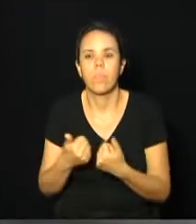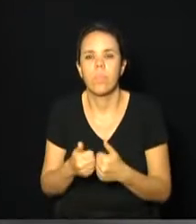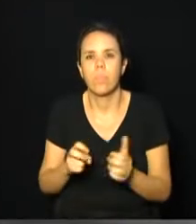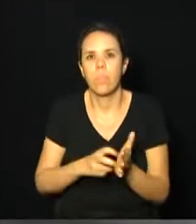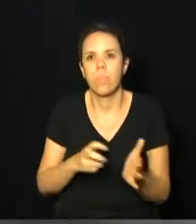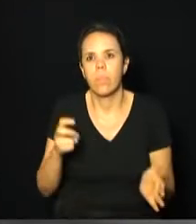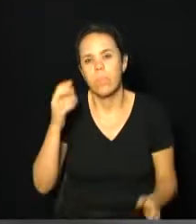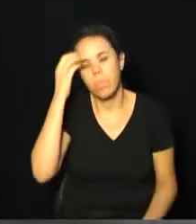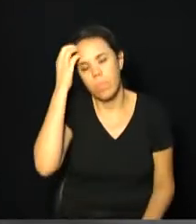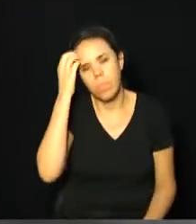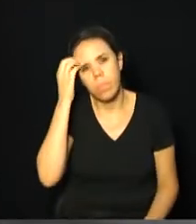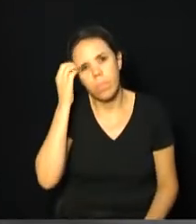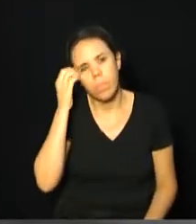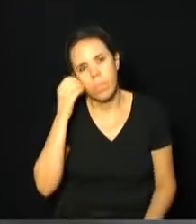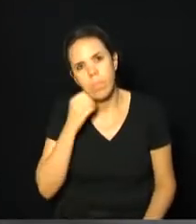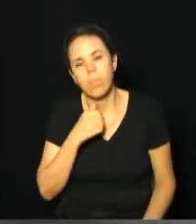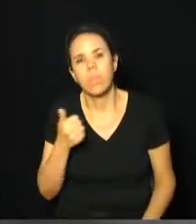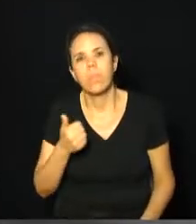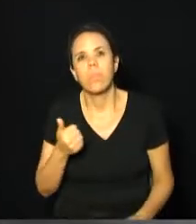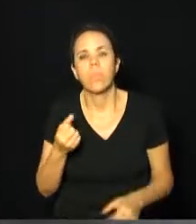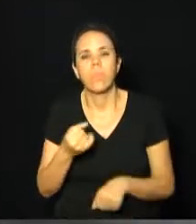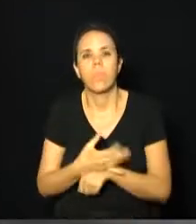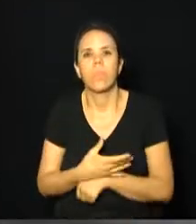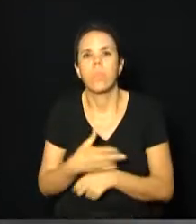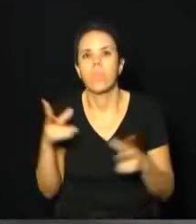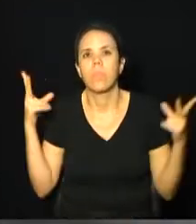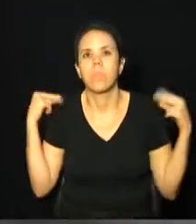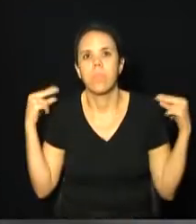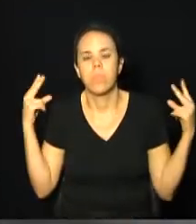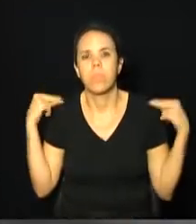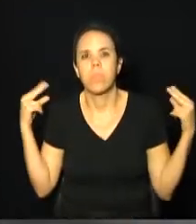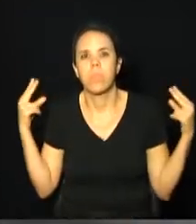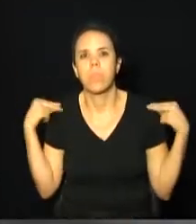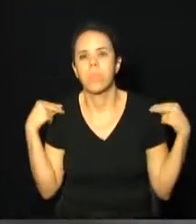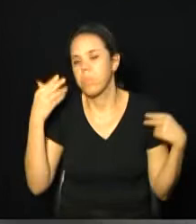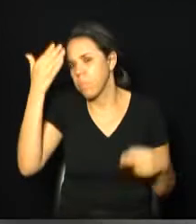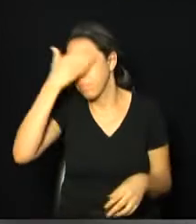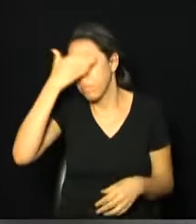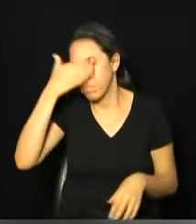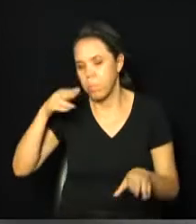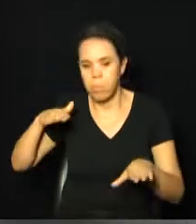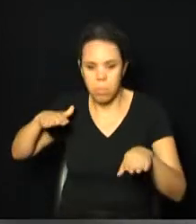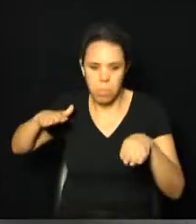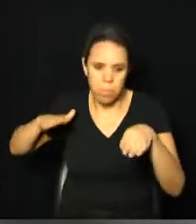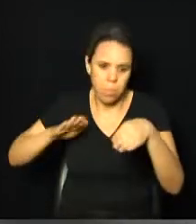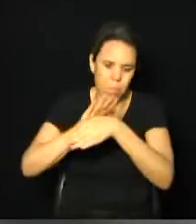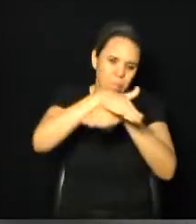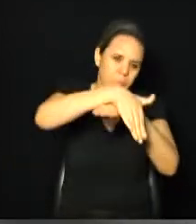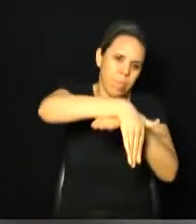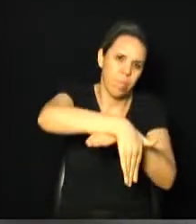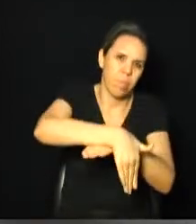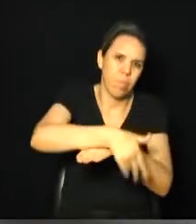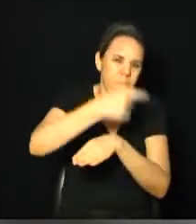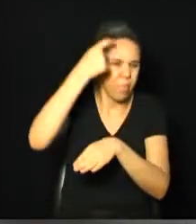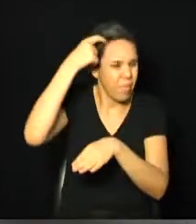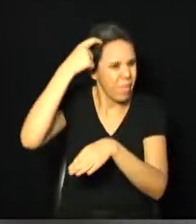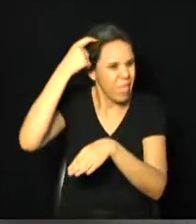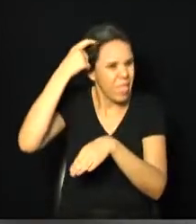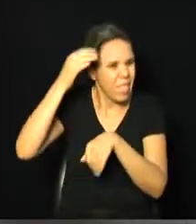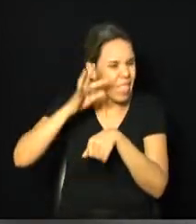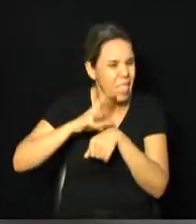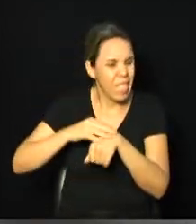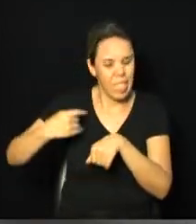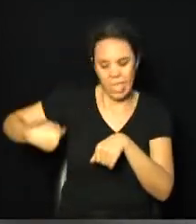da manhã, acho que nos primeiros coletivos. E o motorista também, acho que não viu, passou e ela sofreu um acidente, teve um traumatismo